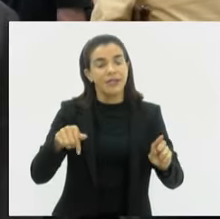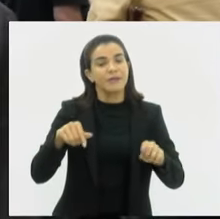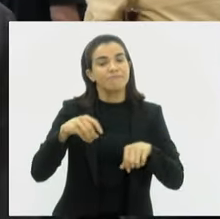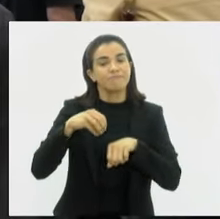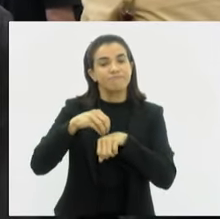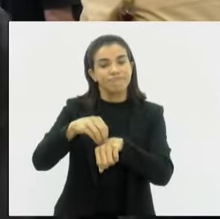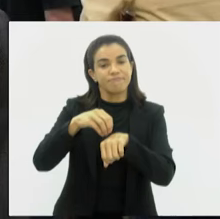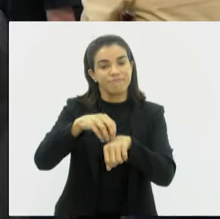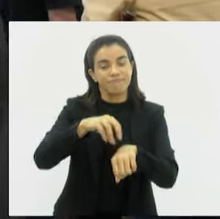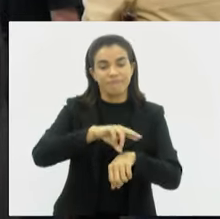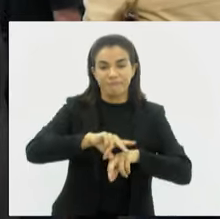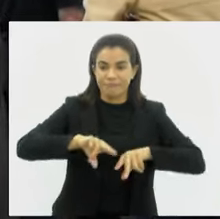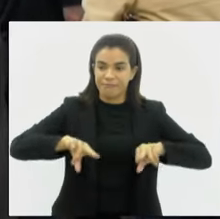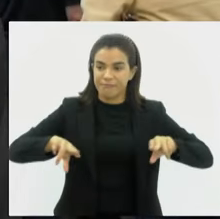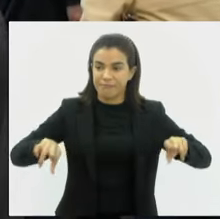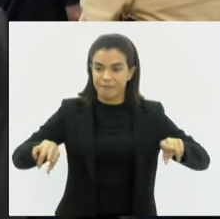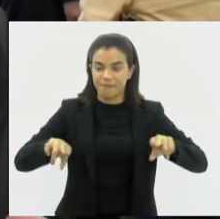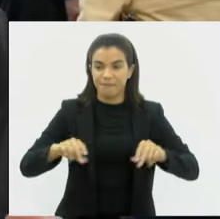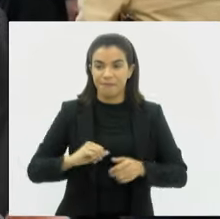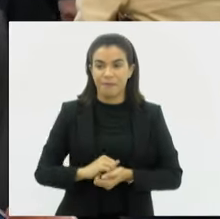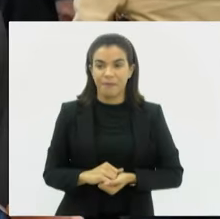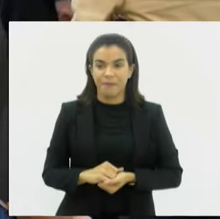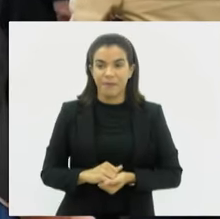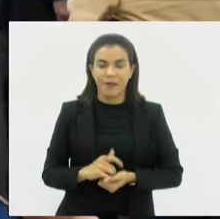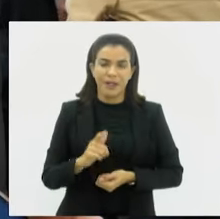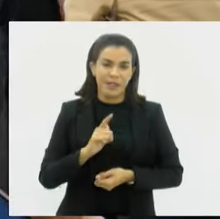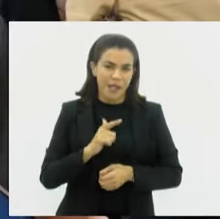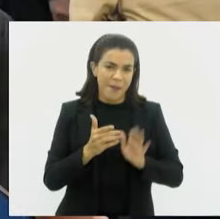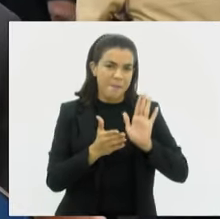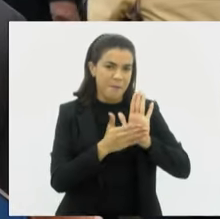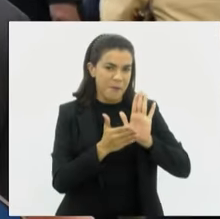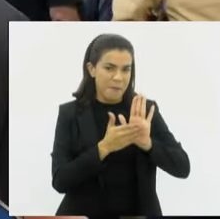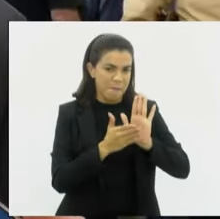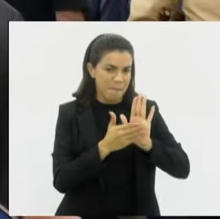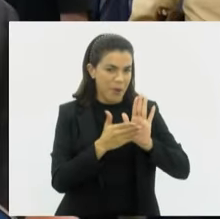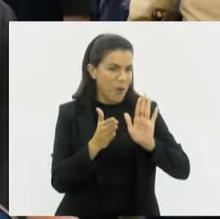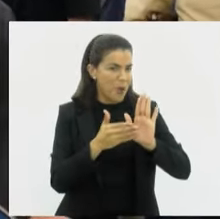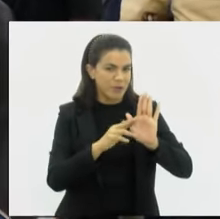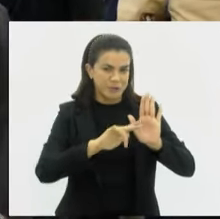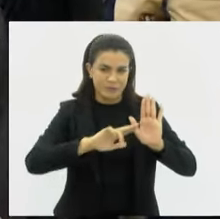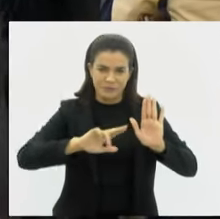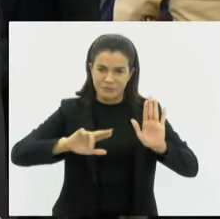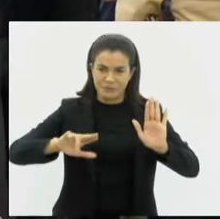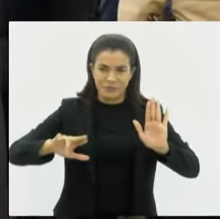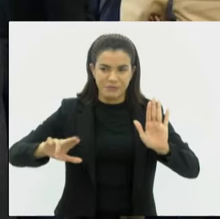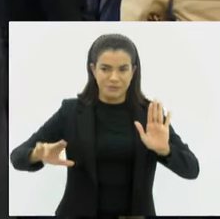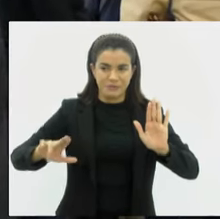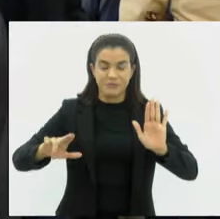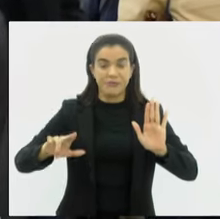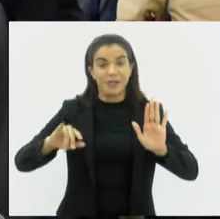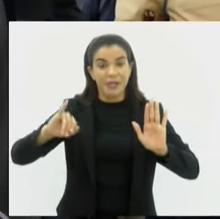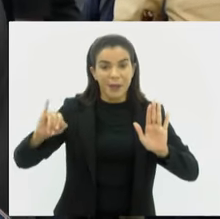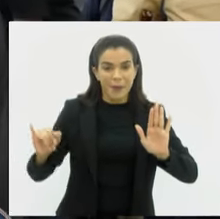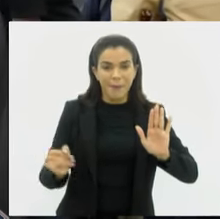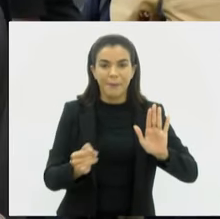frente, tem outras propostas, muito mais amplas, né? De